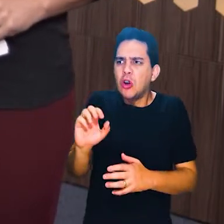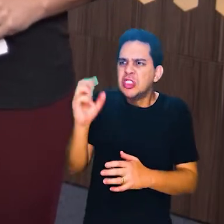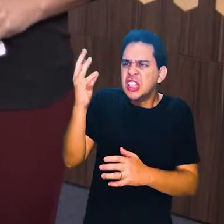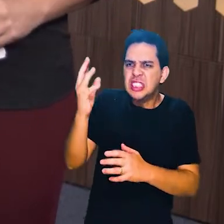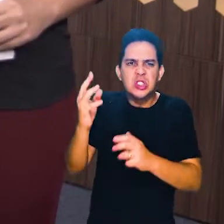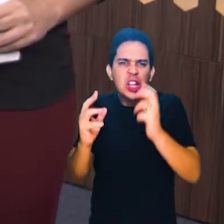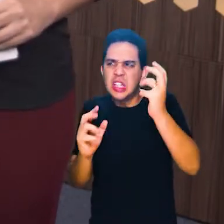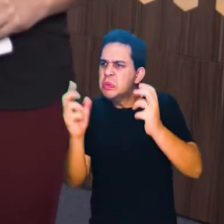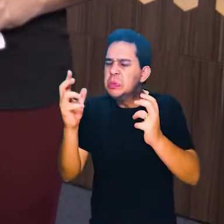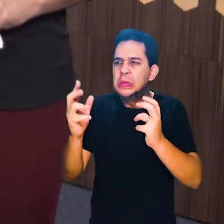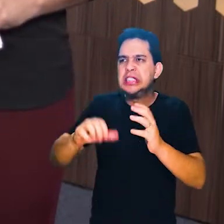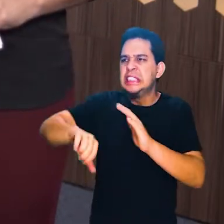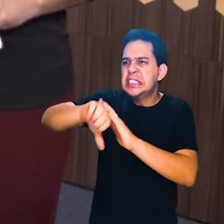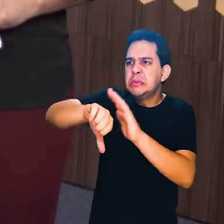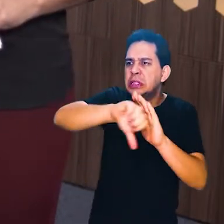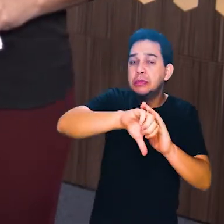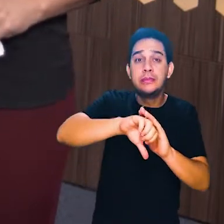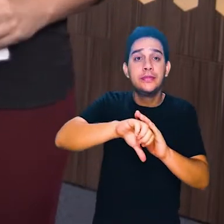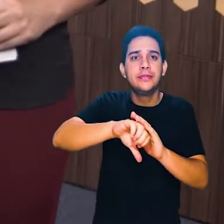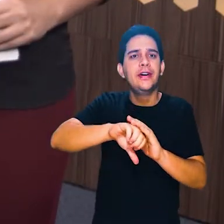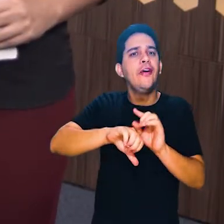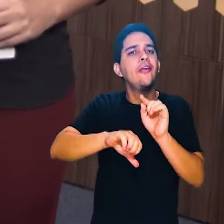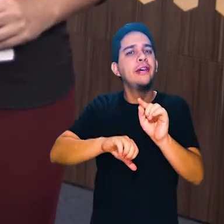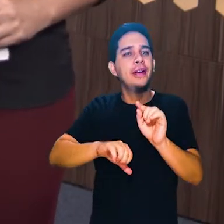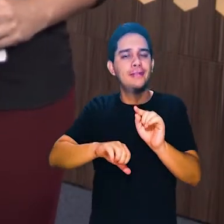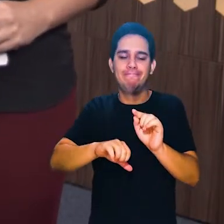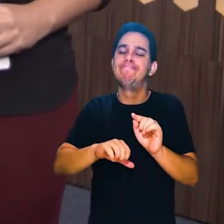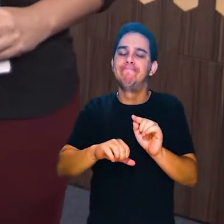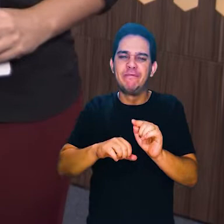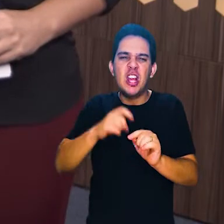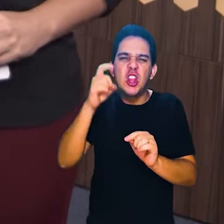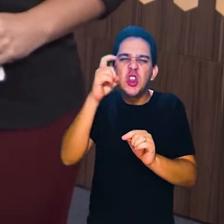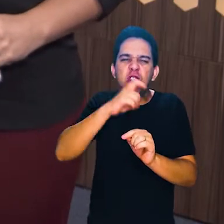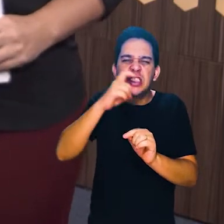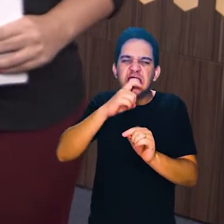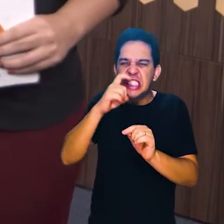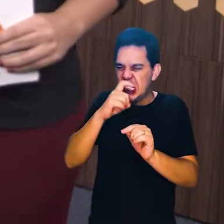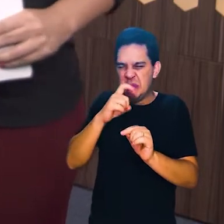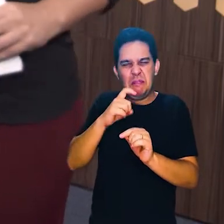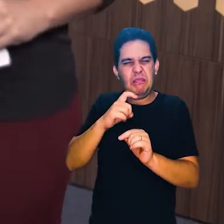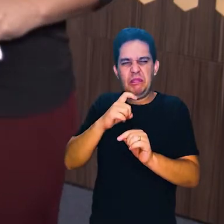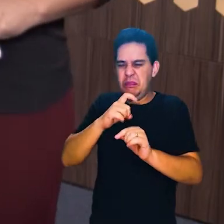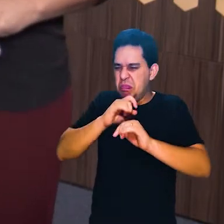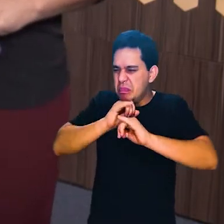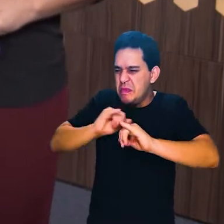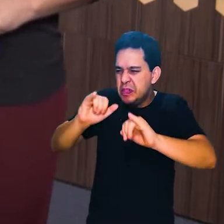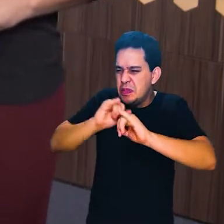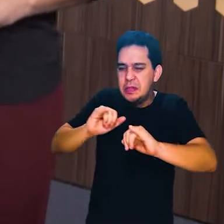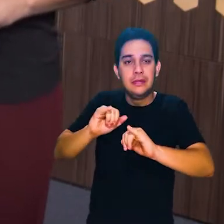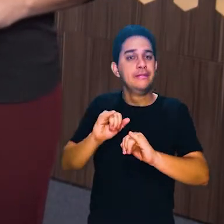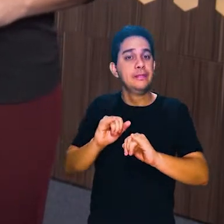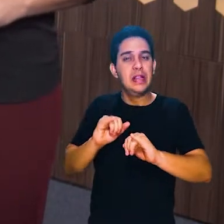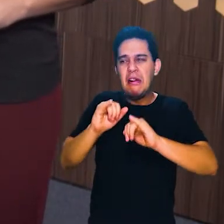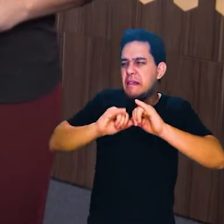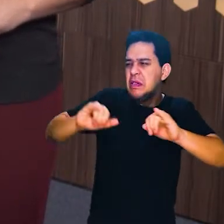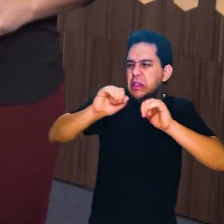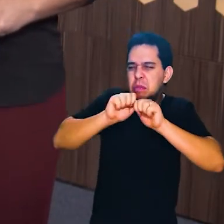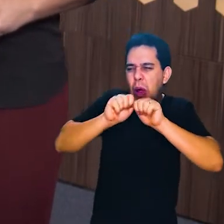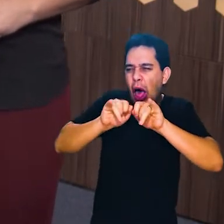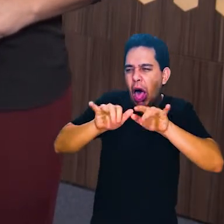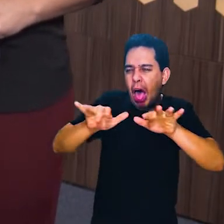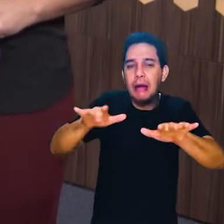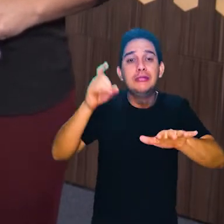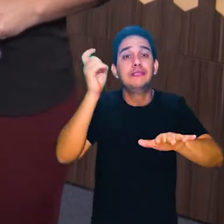um problema recorrente na nossa sociedade, espalhando uma desinformação que pode ter consequências impactantes no exercício da